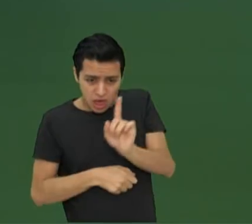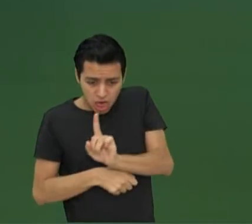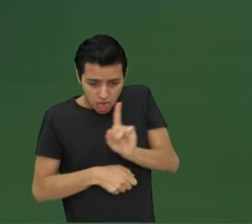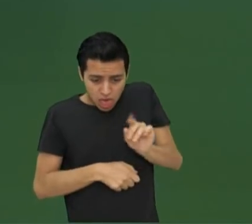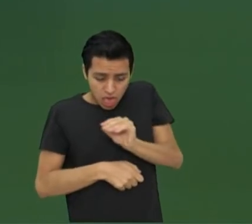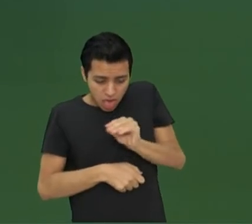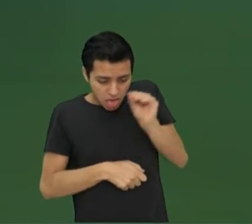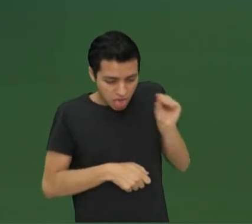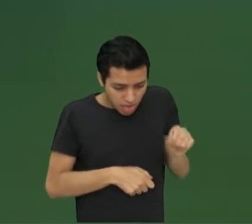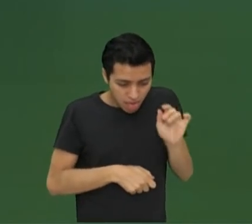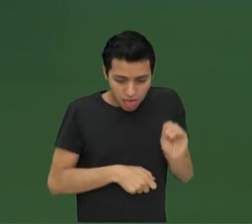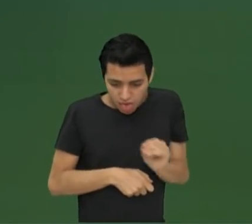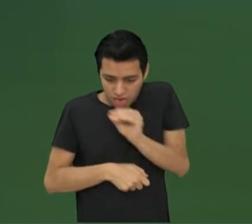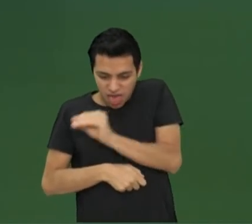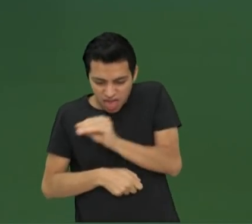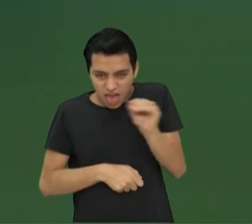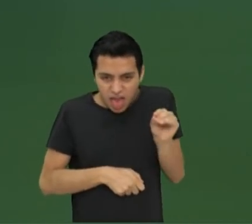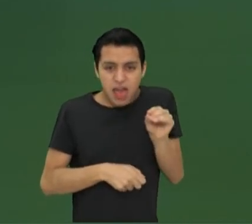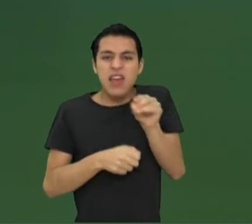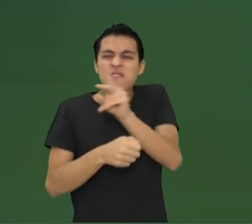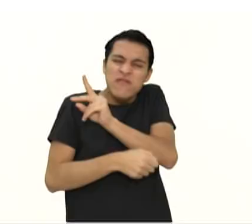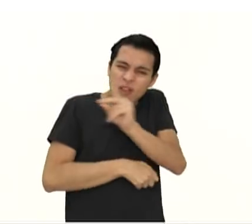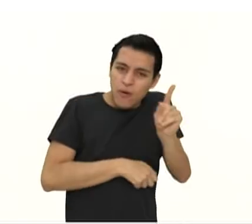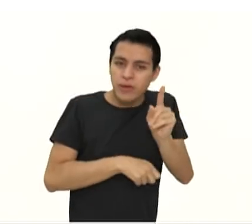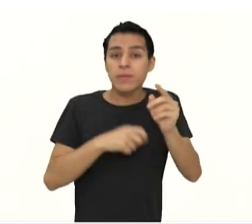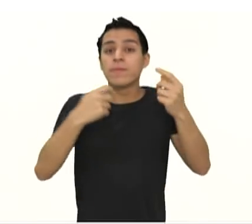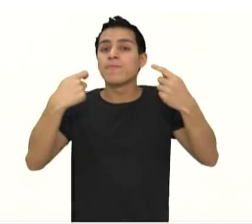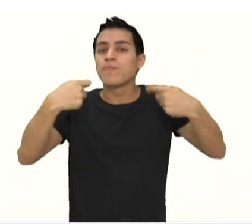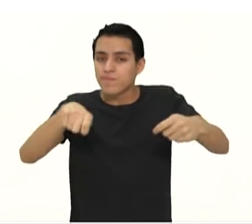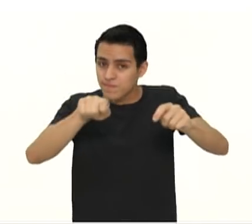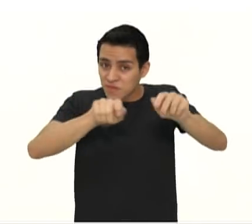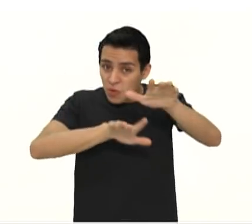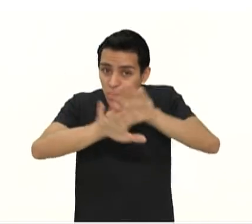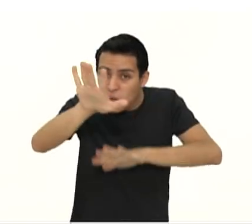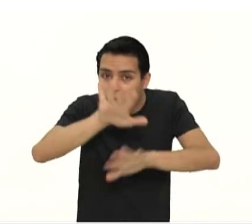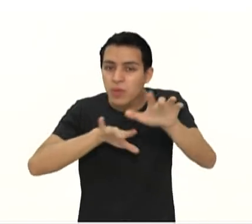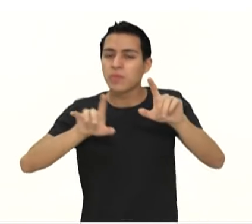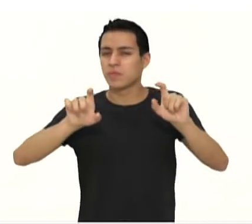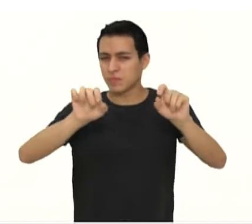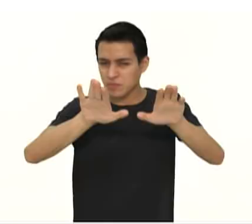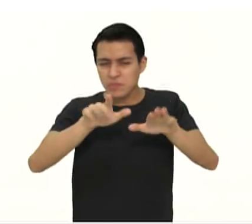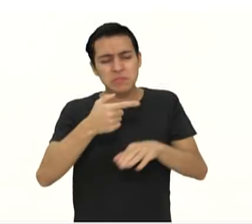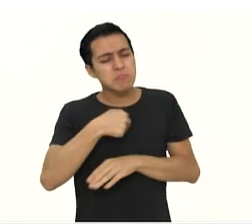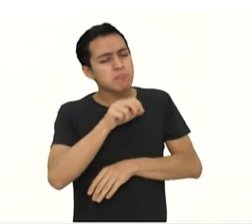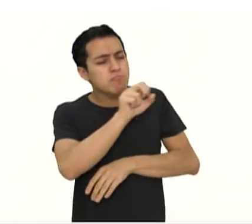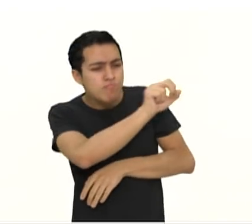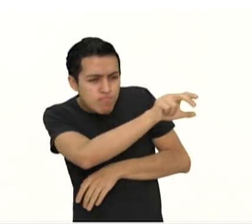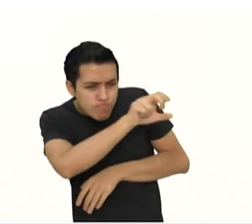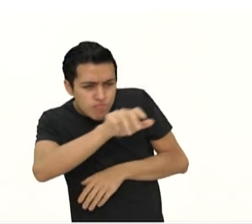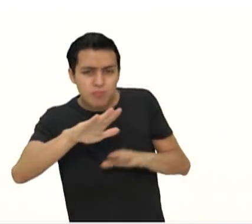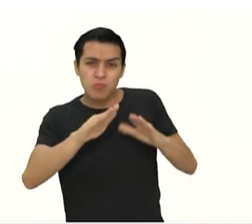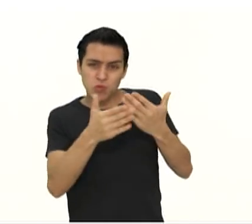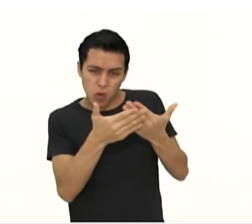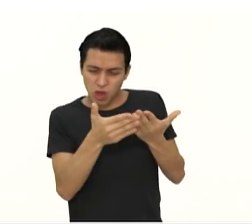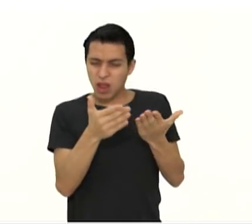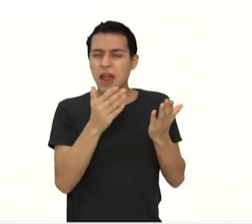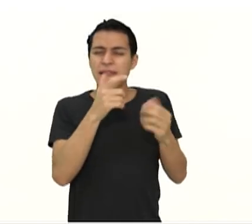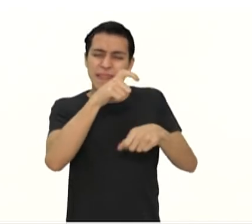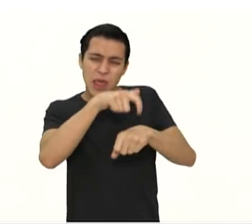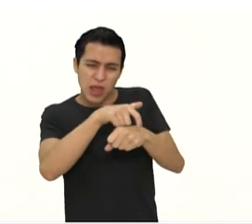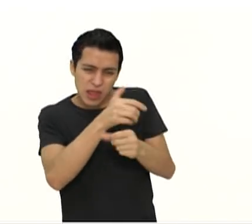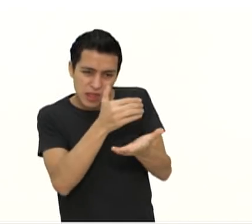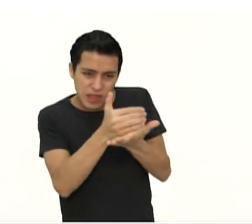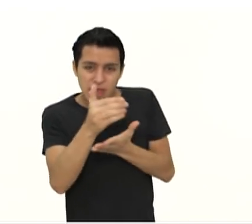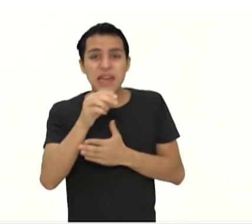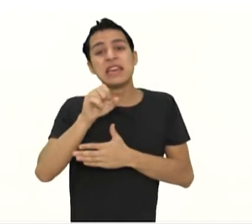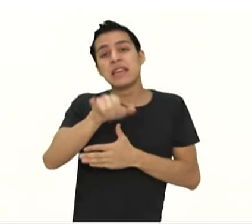vai sair do xeque lá. Então a gente tem que tomar cuidado porque o que eu vejo bastante na escola quando a gente está iniciando, aconteceu